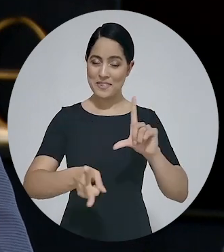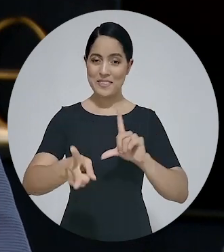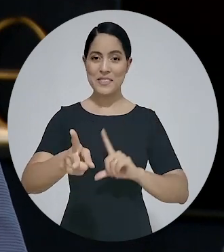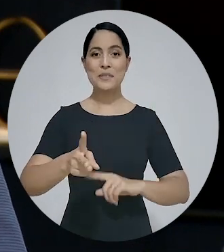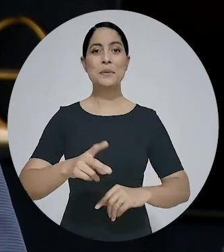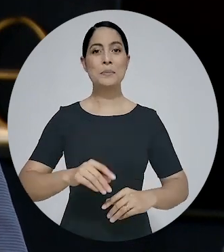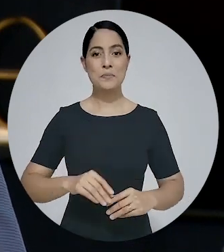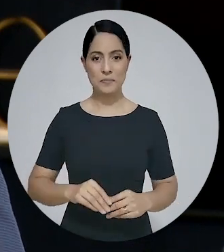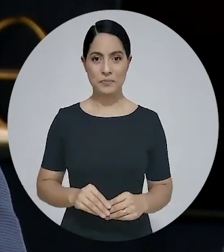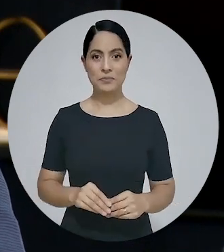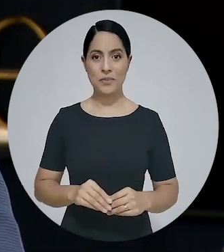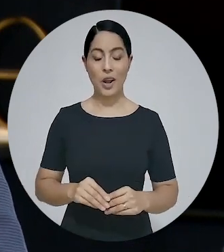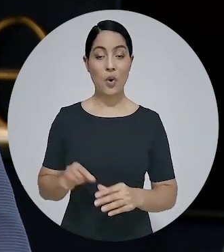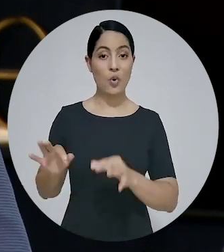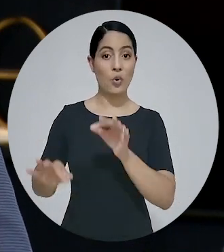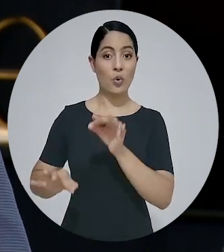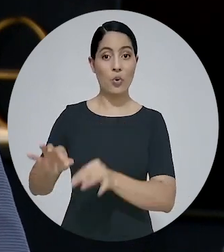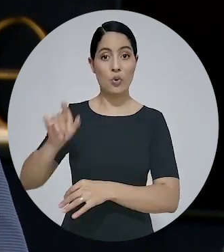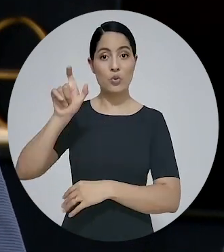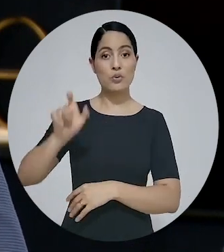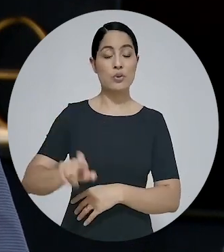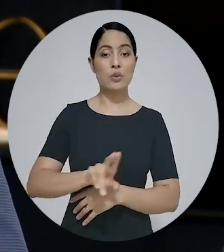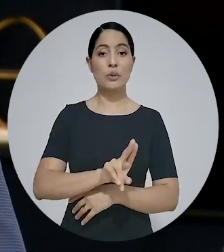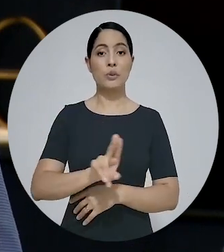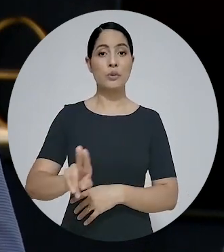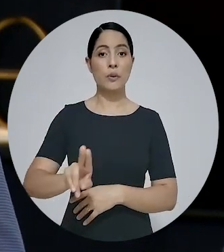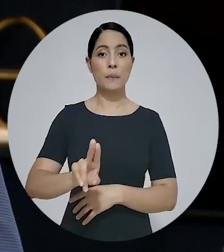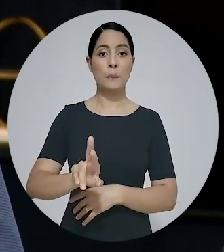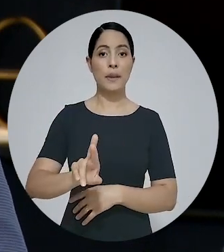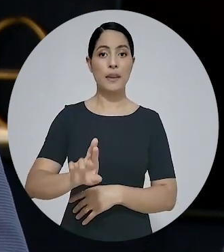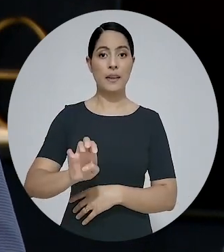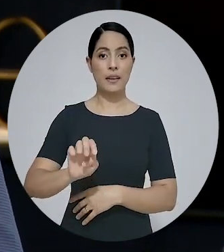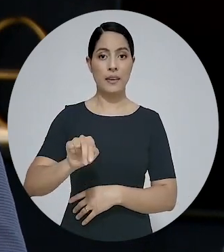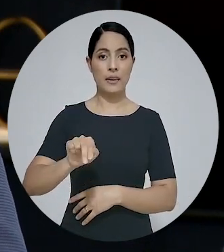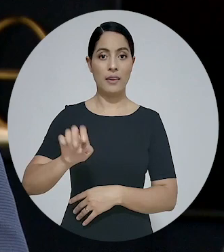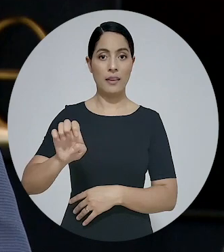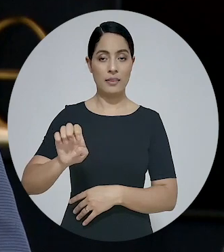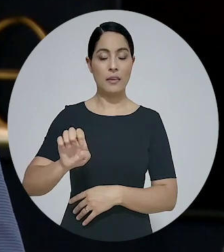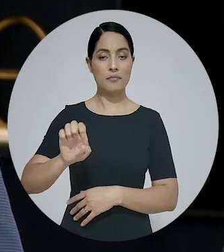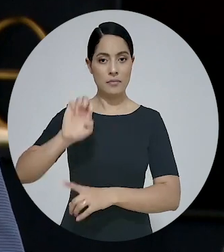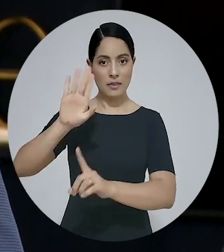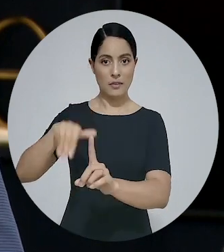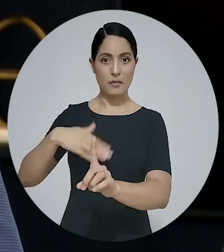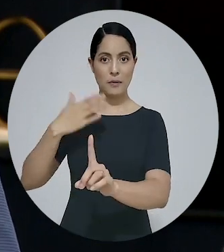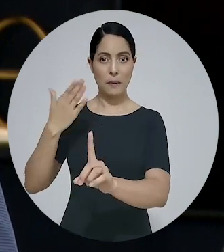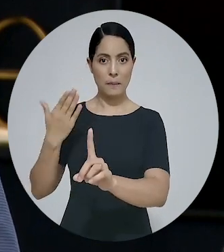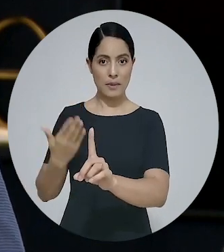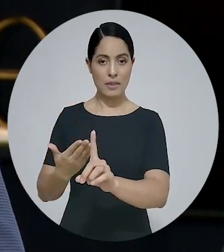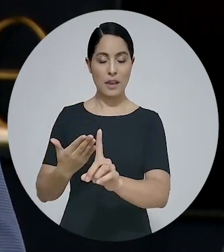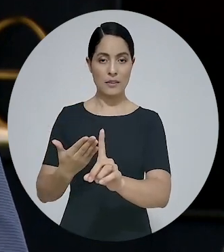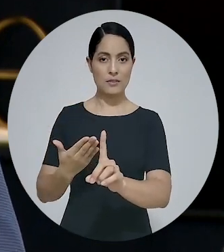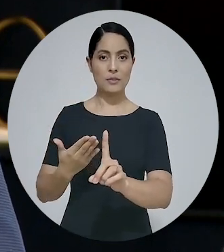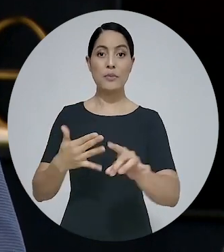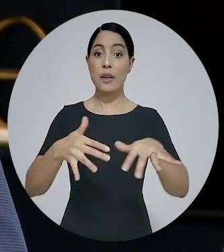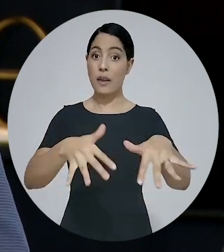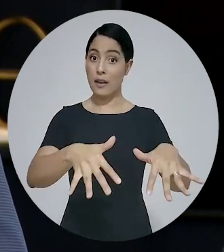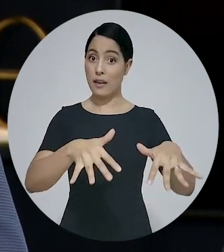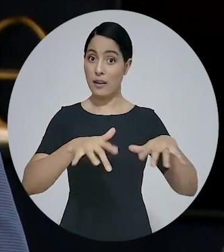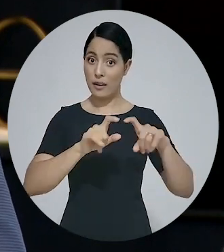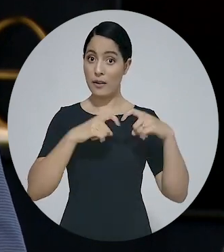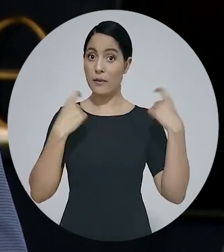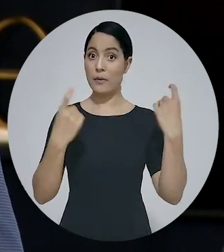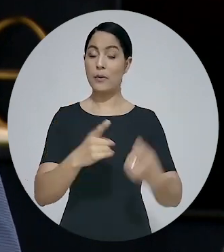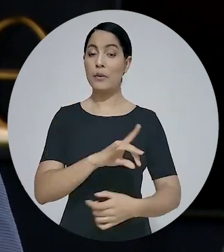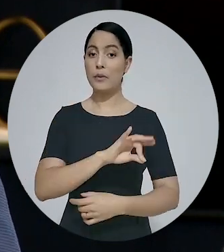Estamos de volta. O jurista René Ariel Dotti recebeu a homenagem póstuma do Conselho Federal da OAB durante a reunião